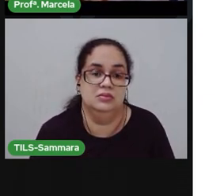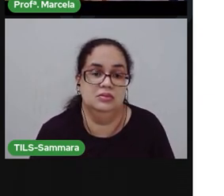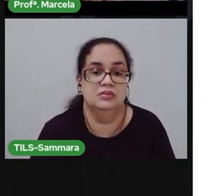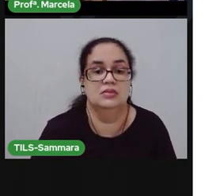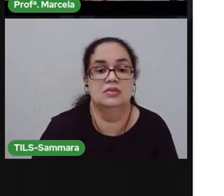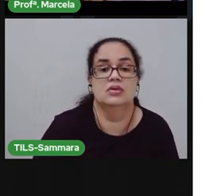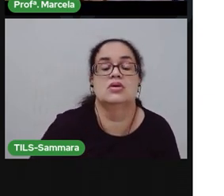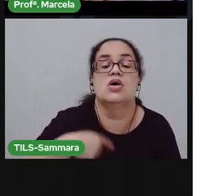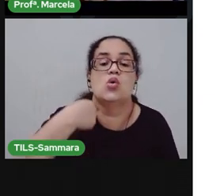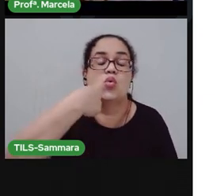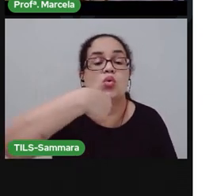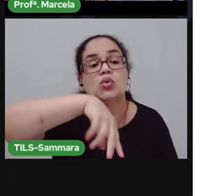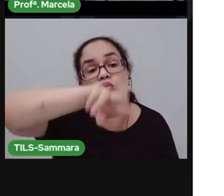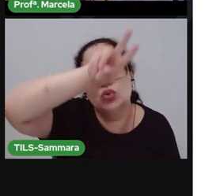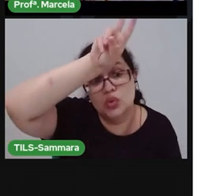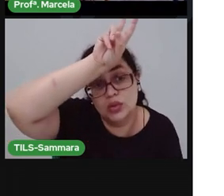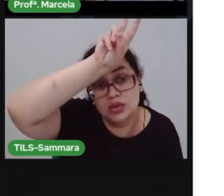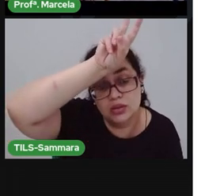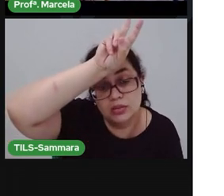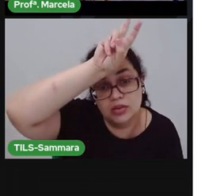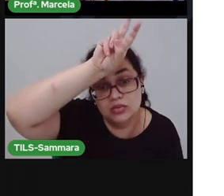E esse outro animal aqui?